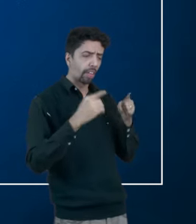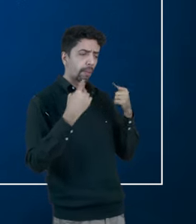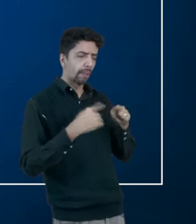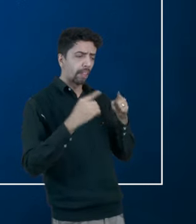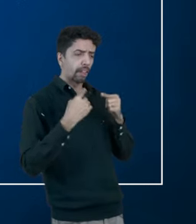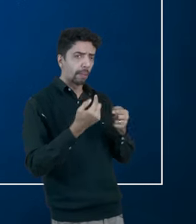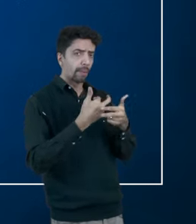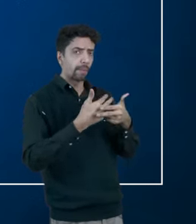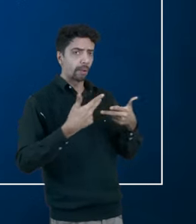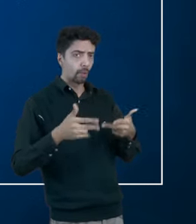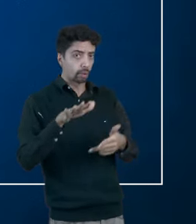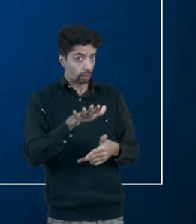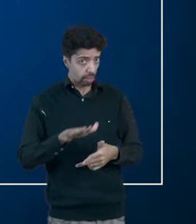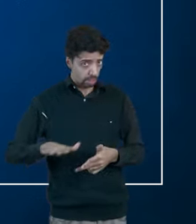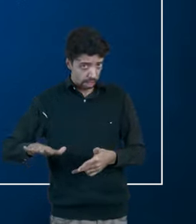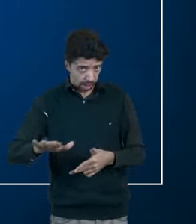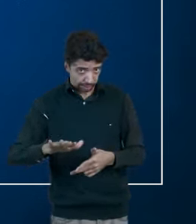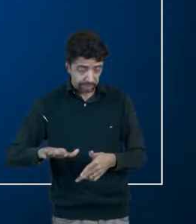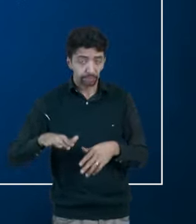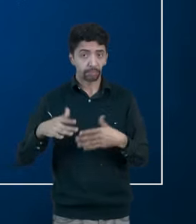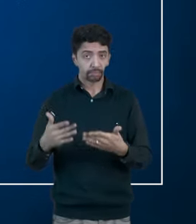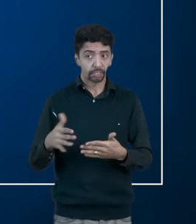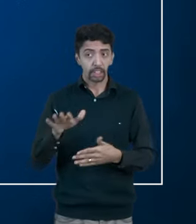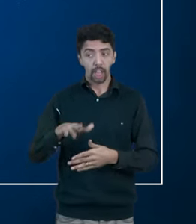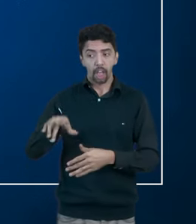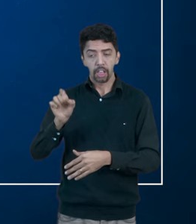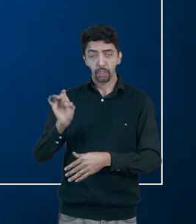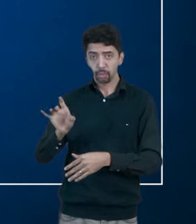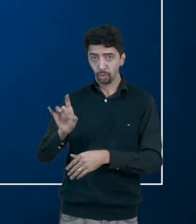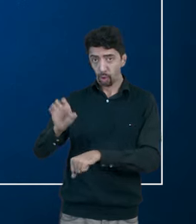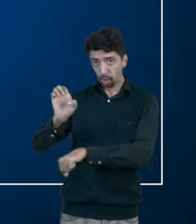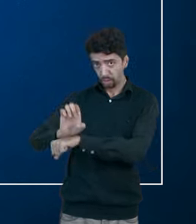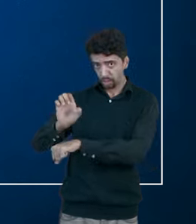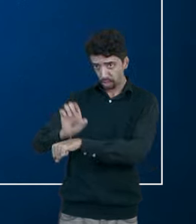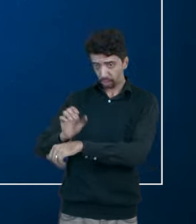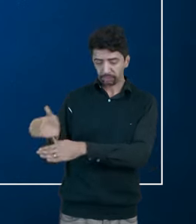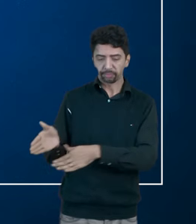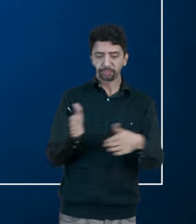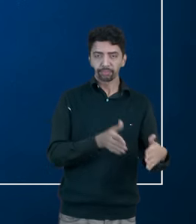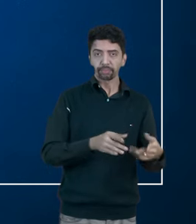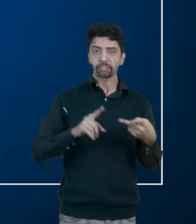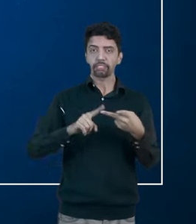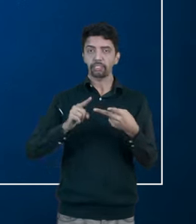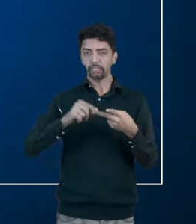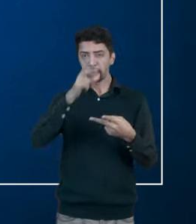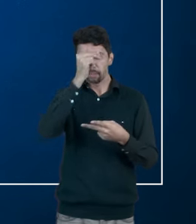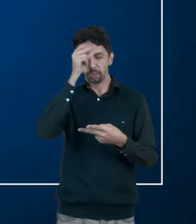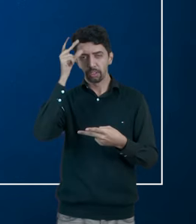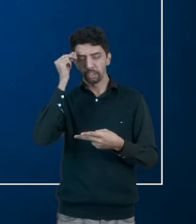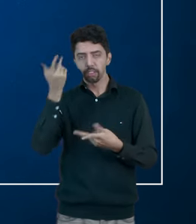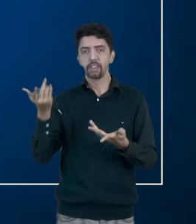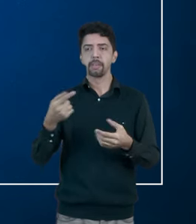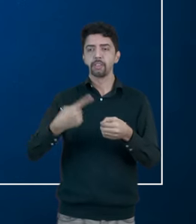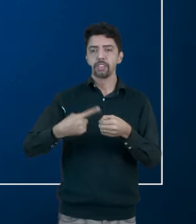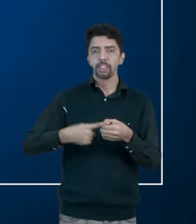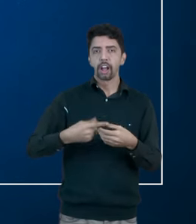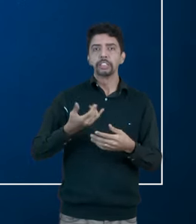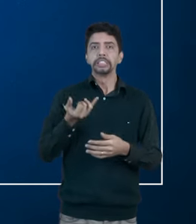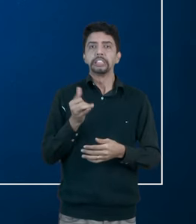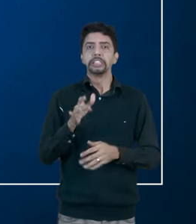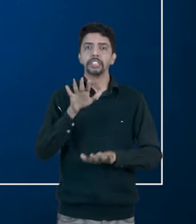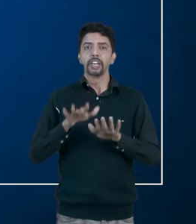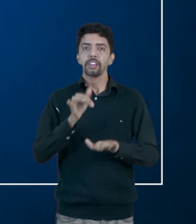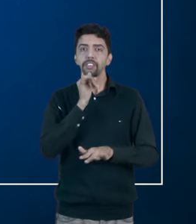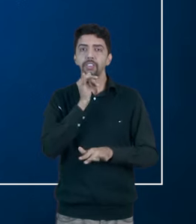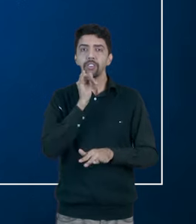reclamando de alguma coisa lógico aí você trabalha no nível Estadual no Municipal deve ser procurado quando